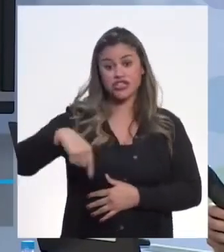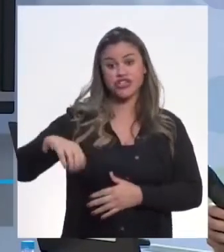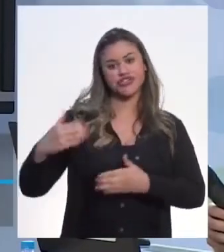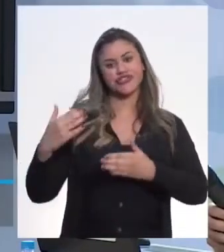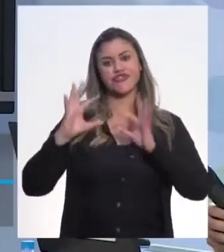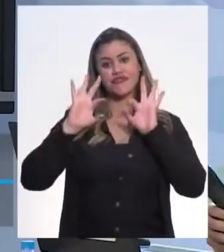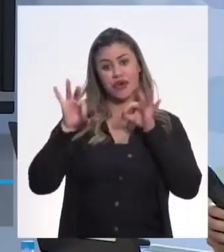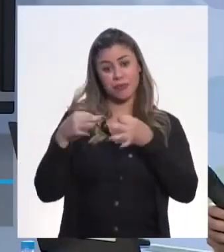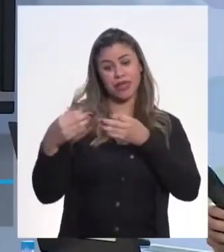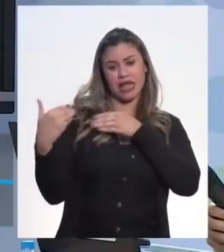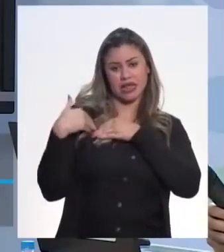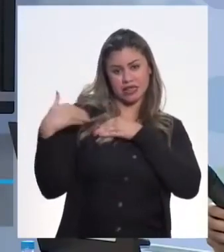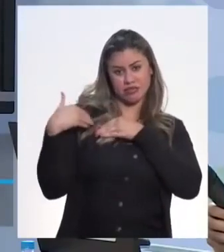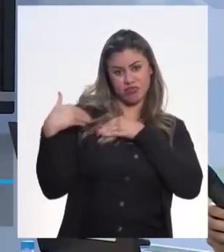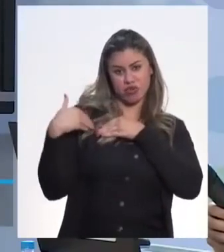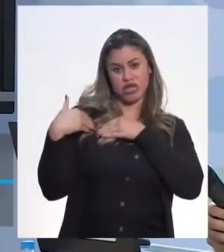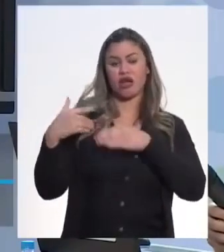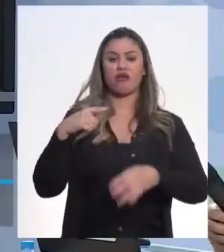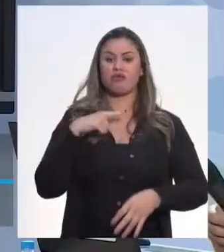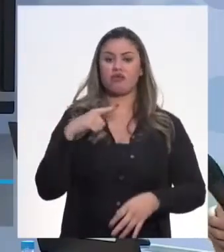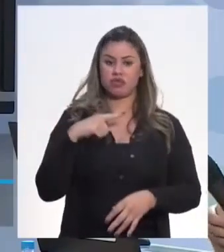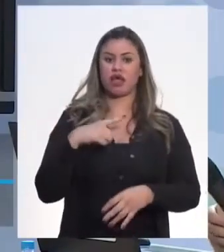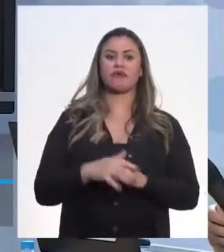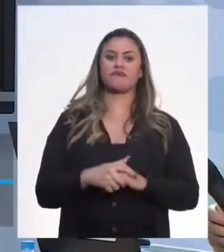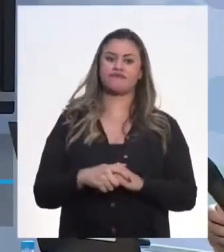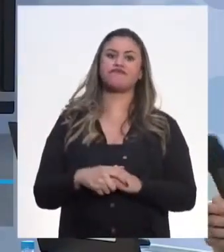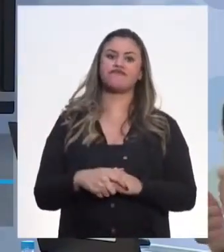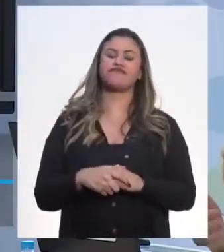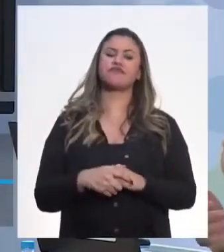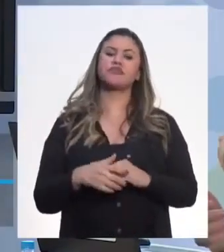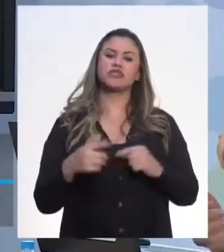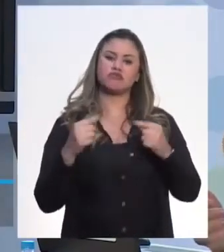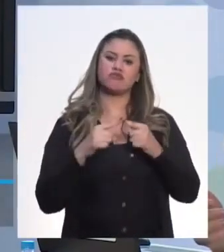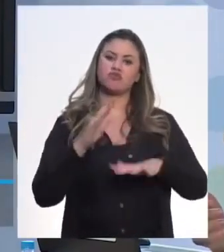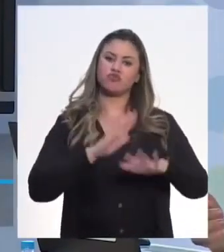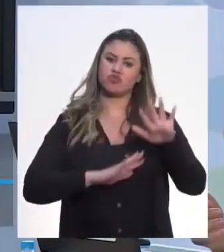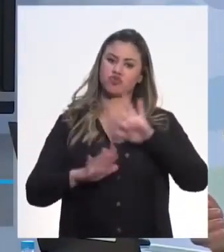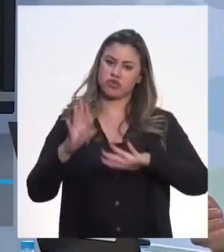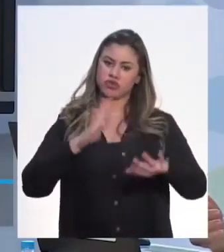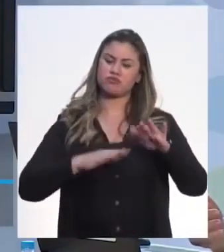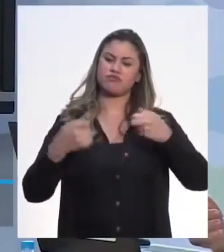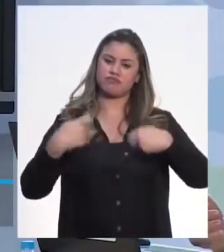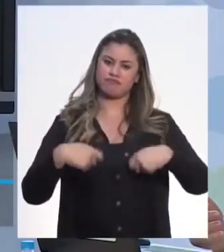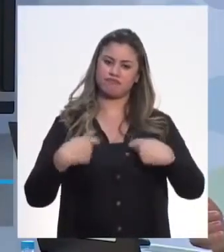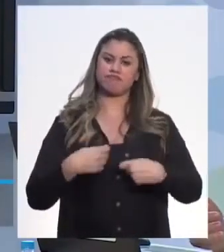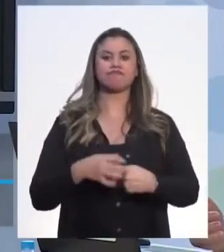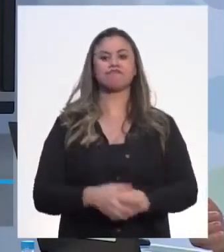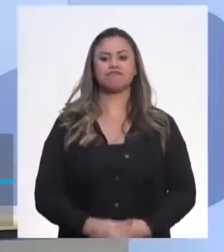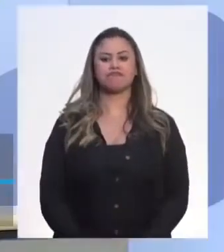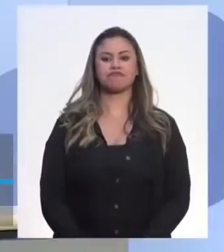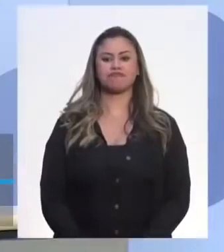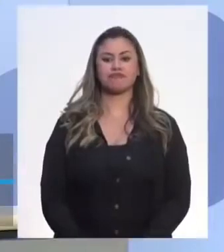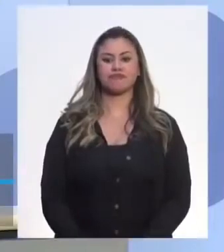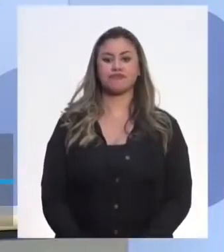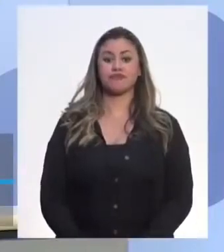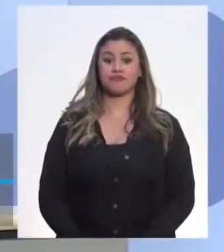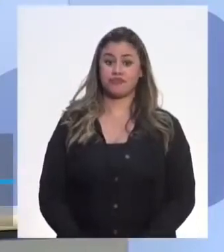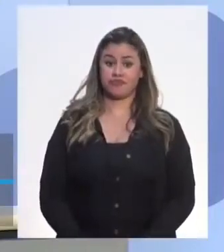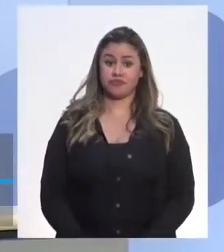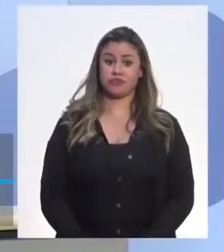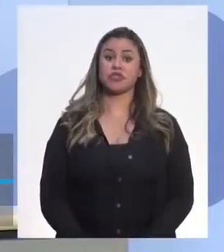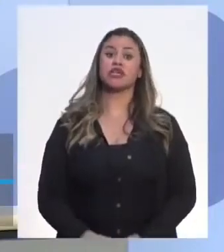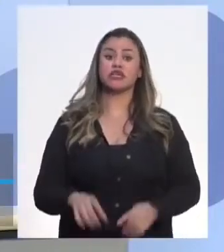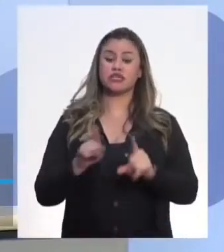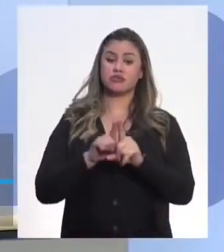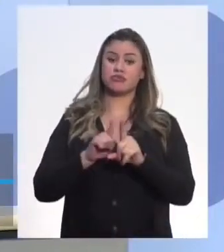né e todo mundo que mora dentro da nossa casa é um cuidado que a gente precisa ter né e uma das aulas de matemática financeira